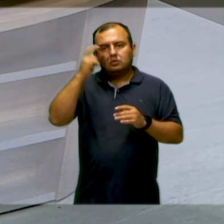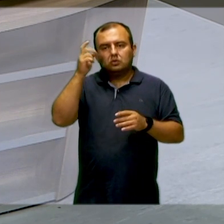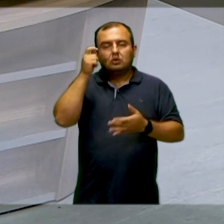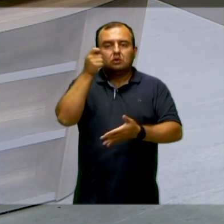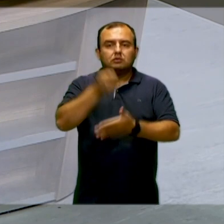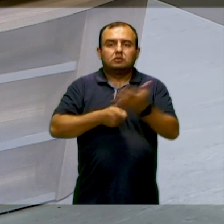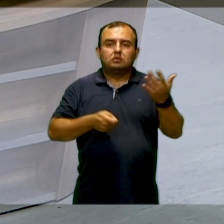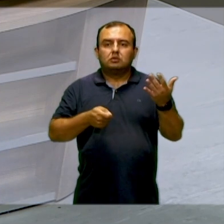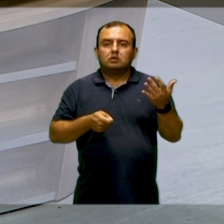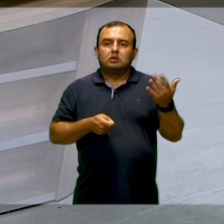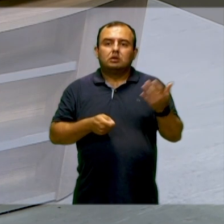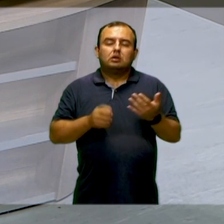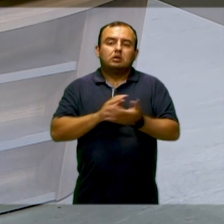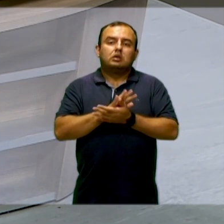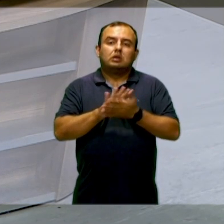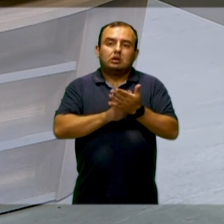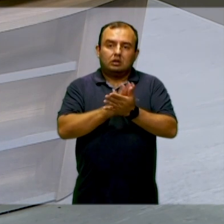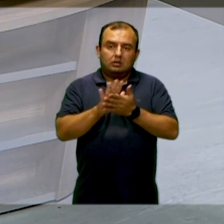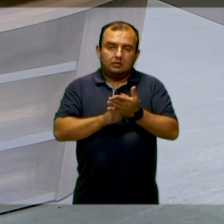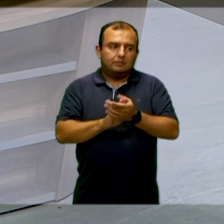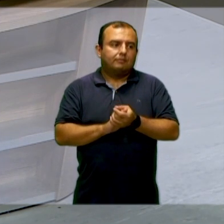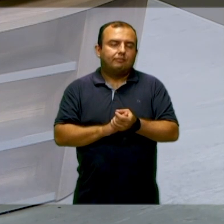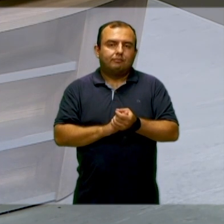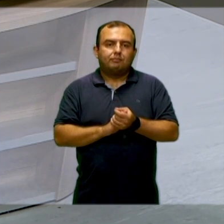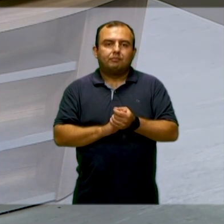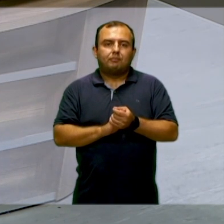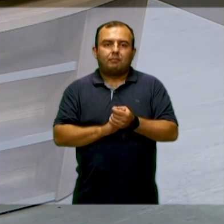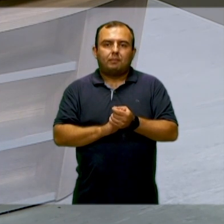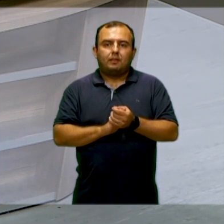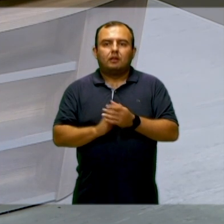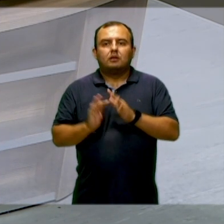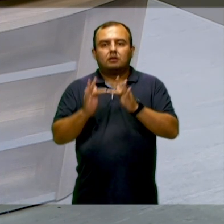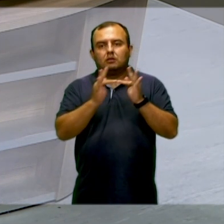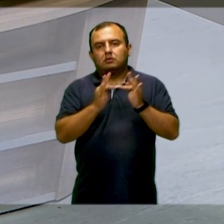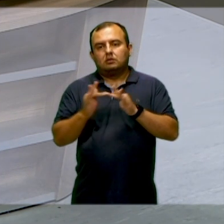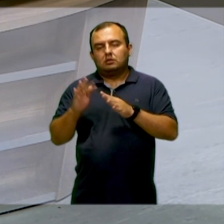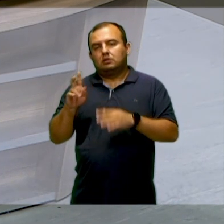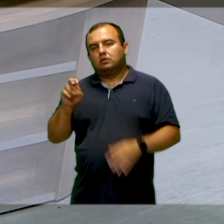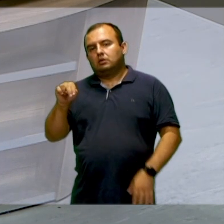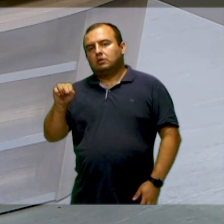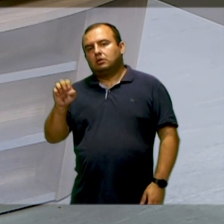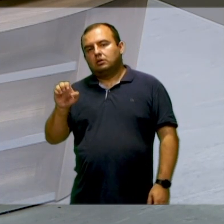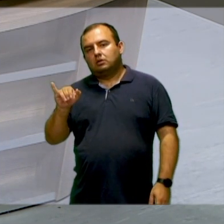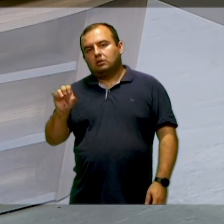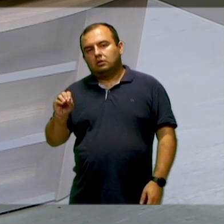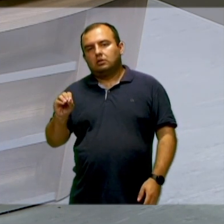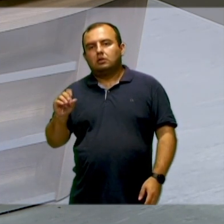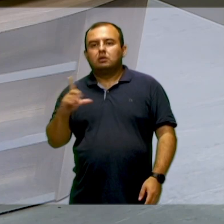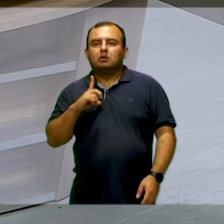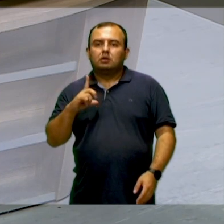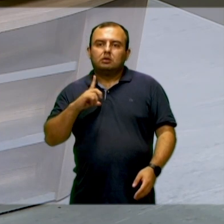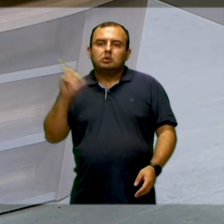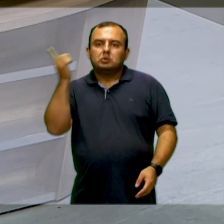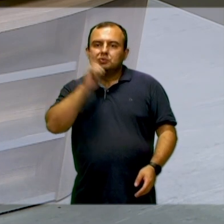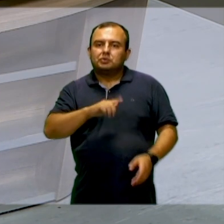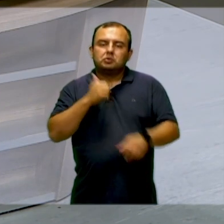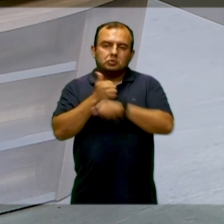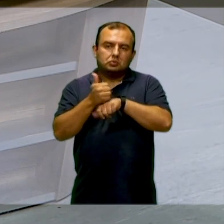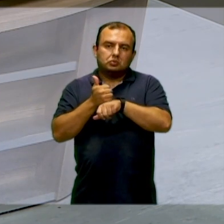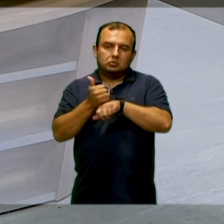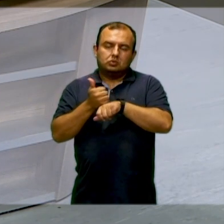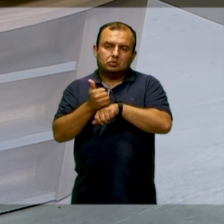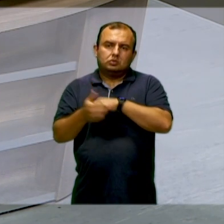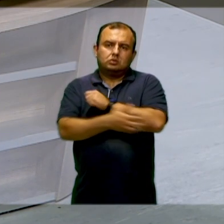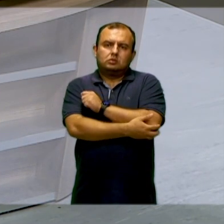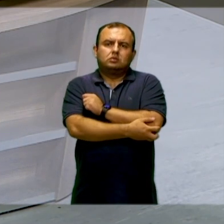efetivo. Nenhum. Na Fundação Genésio tem. Na Genésio tem. Na Genésio ele consegue os profissionais, olha